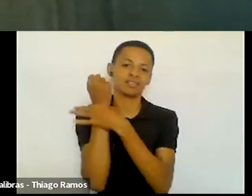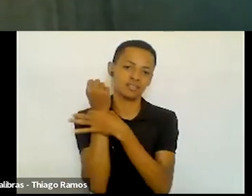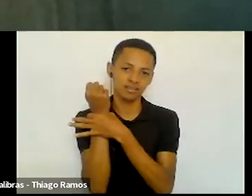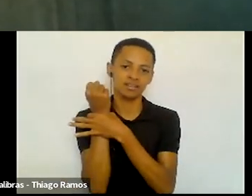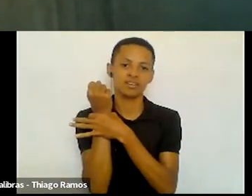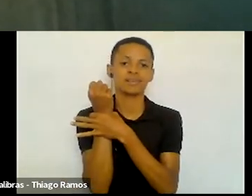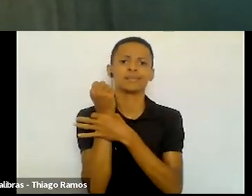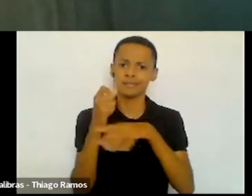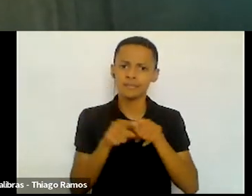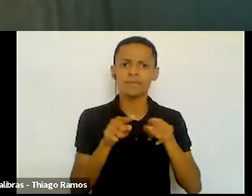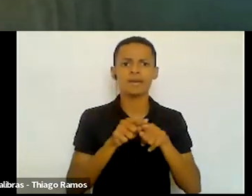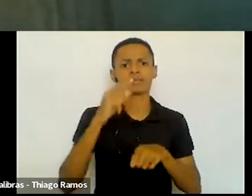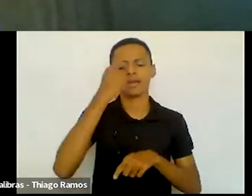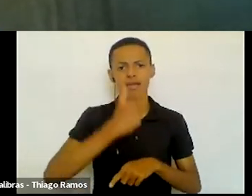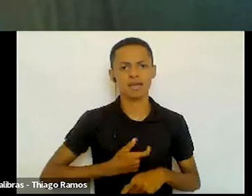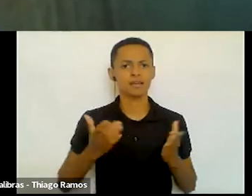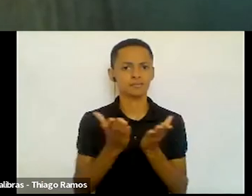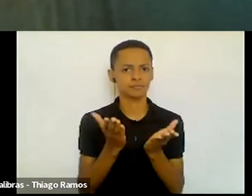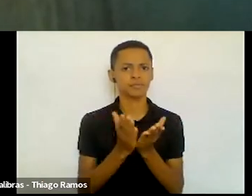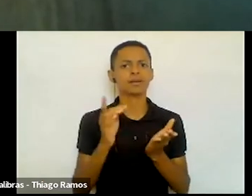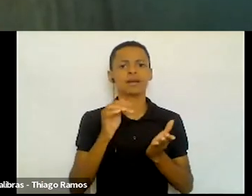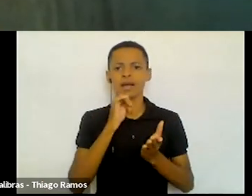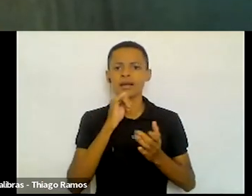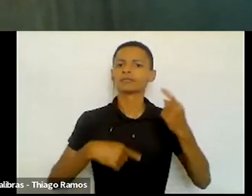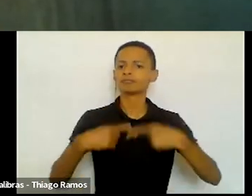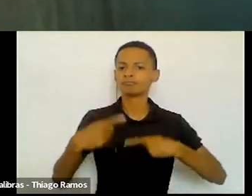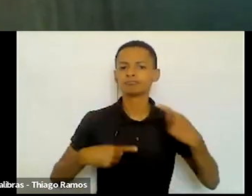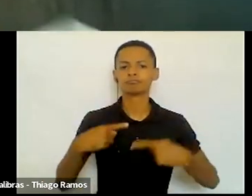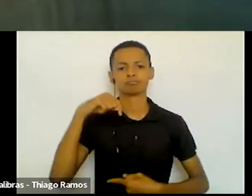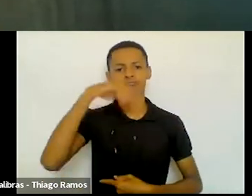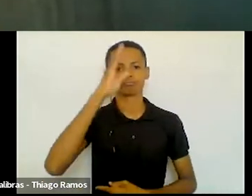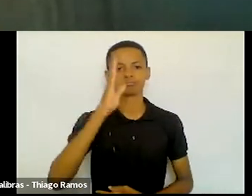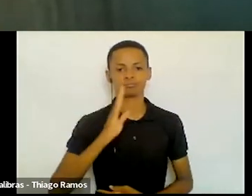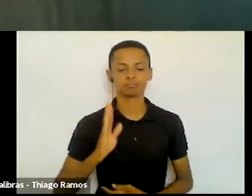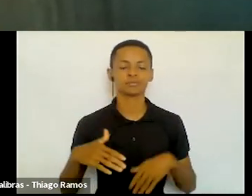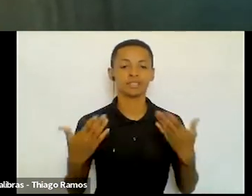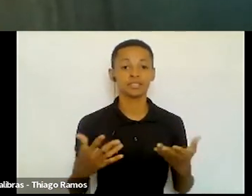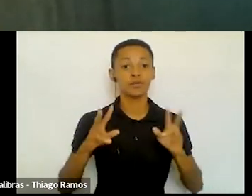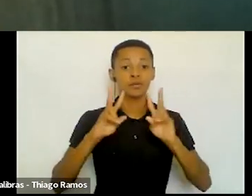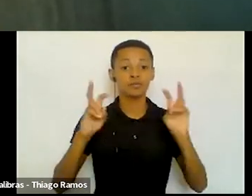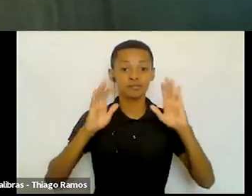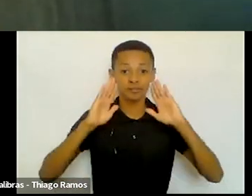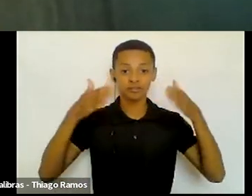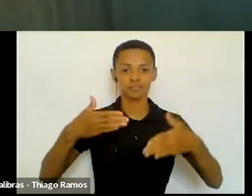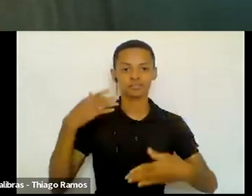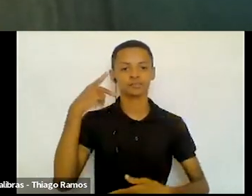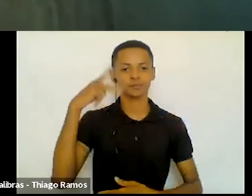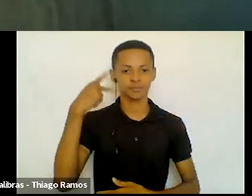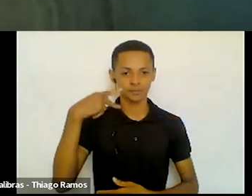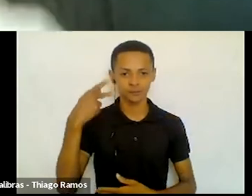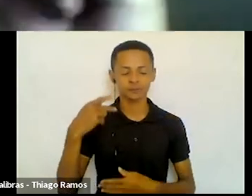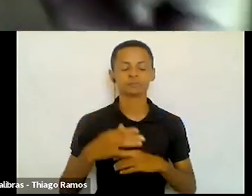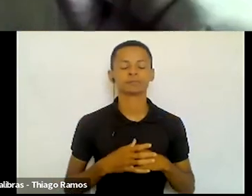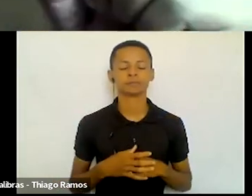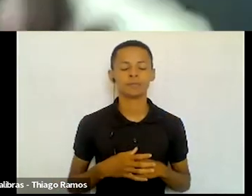evangélico, porque o que é ser evangélico está em disputa, né, no Brasil. Então, no sentido político da coisa. Então, porque